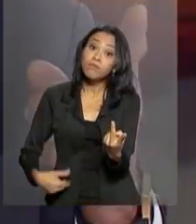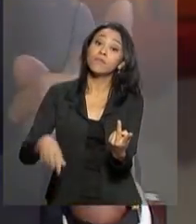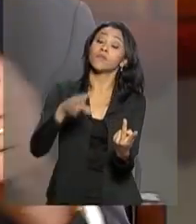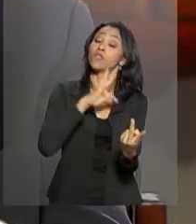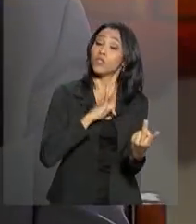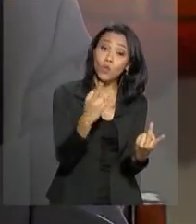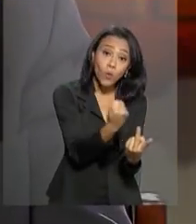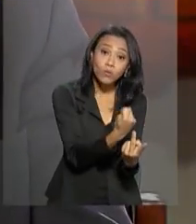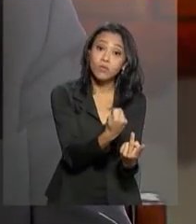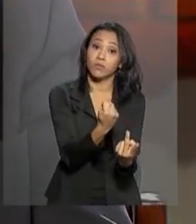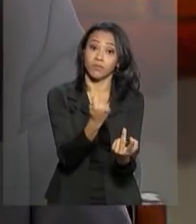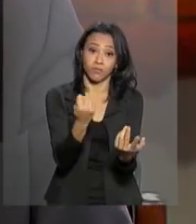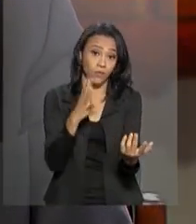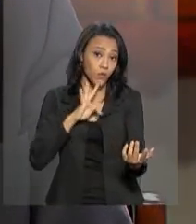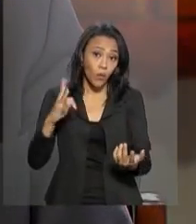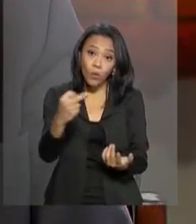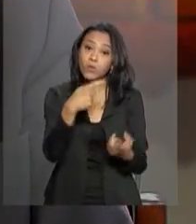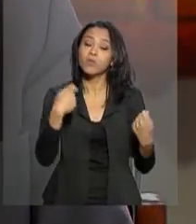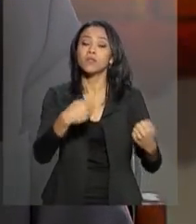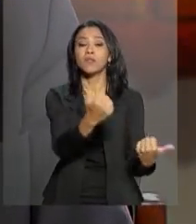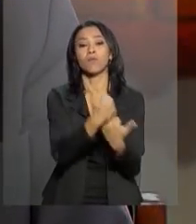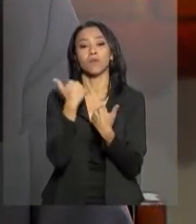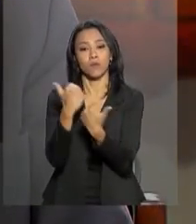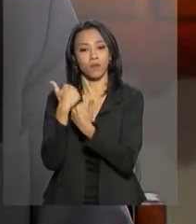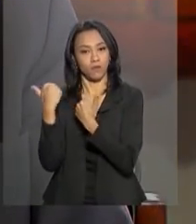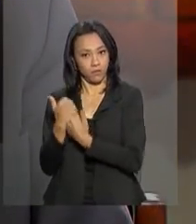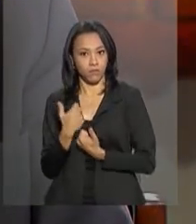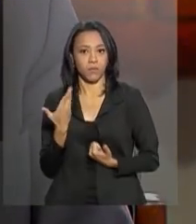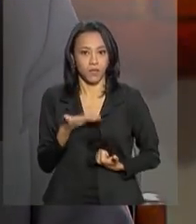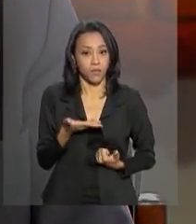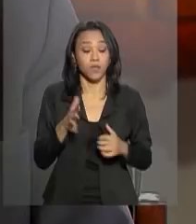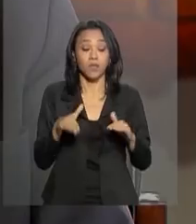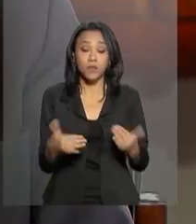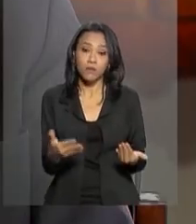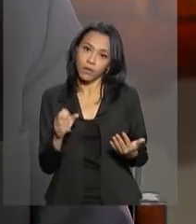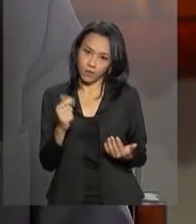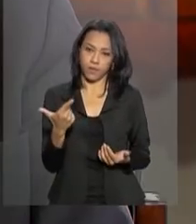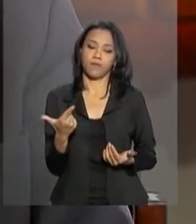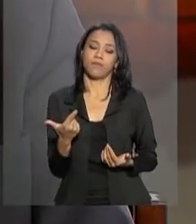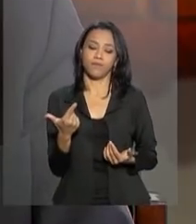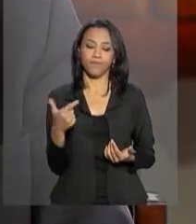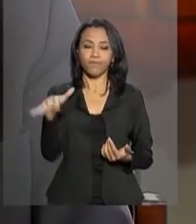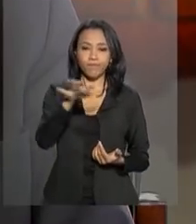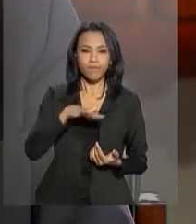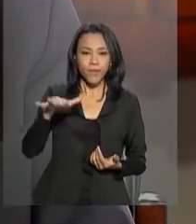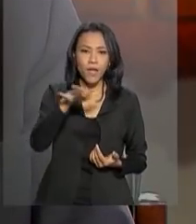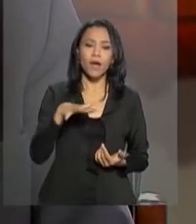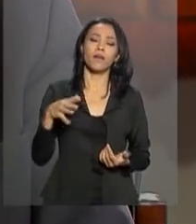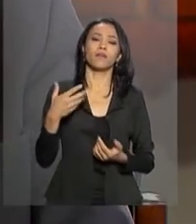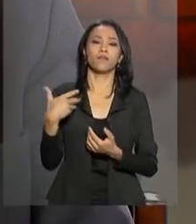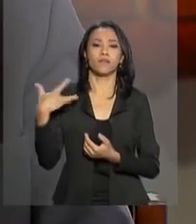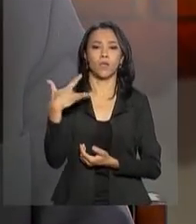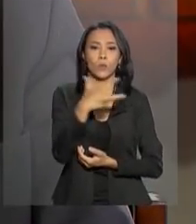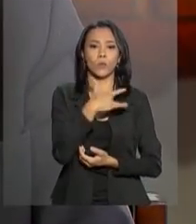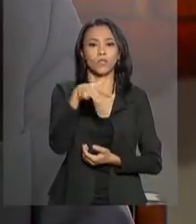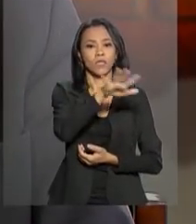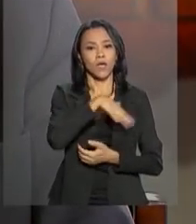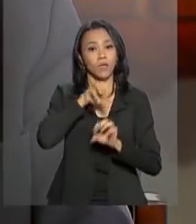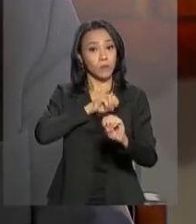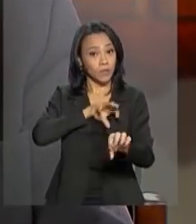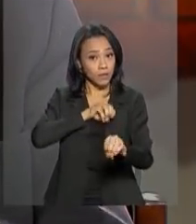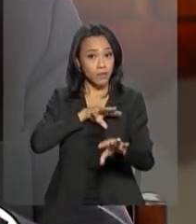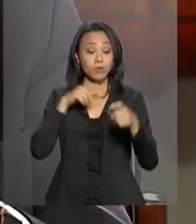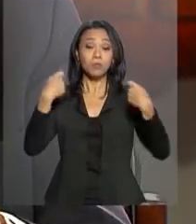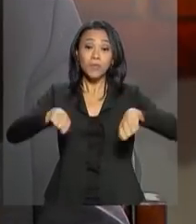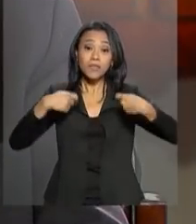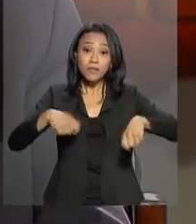de todos. Então, todos têm que colaborar para isso. Agora, evidentemente que o serviço de saúde, serviço de educação, eles têm